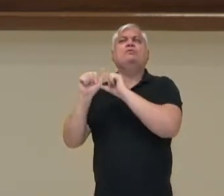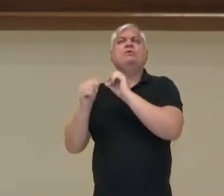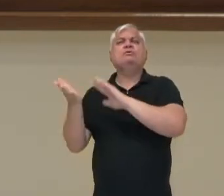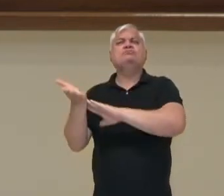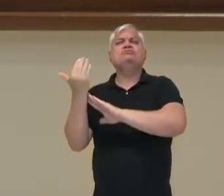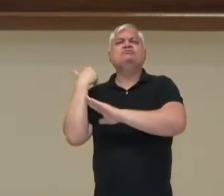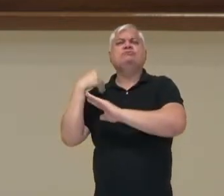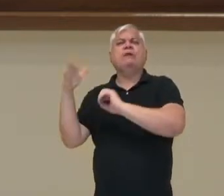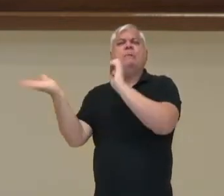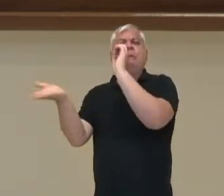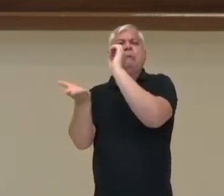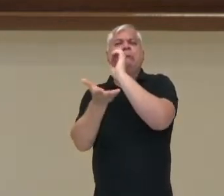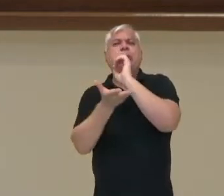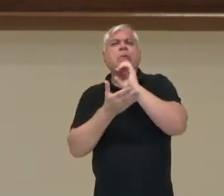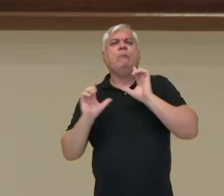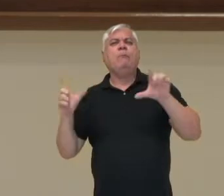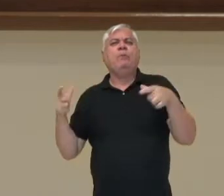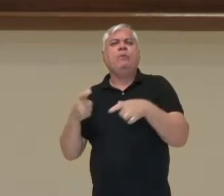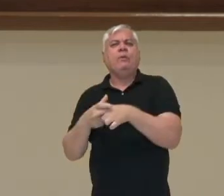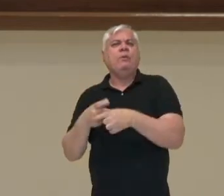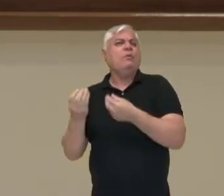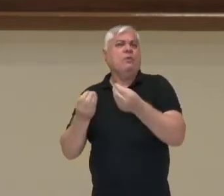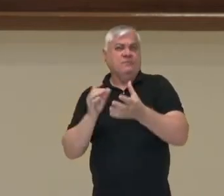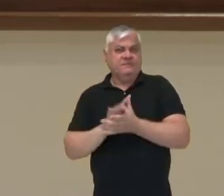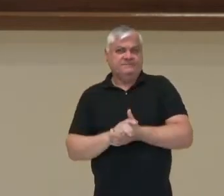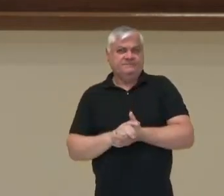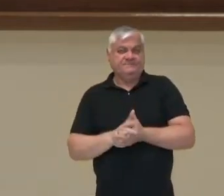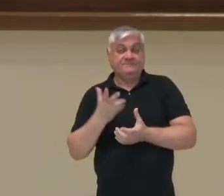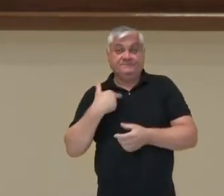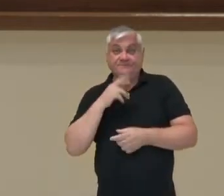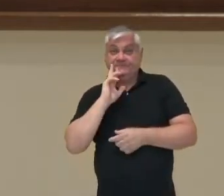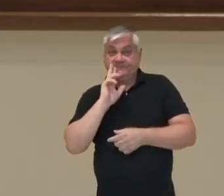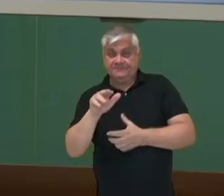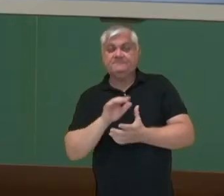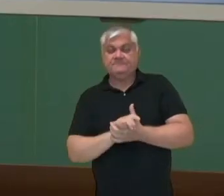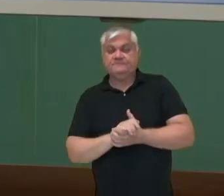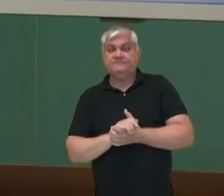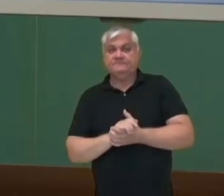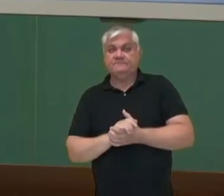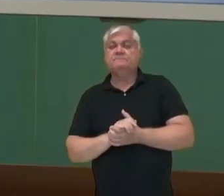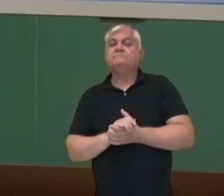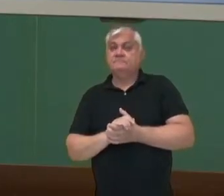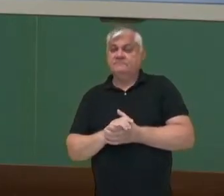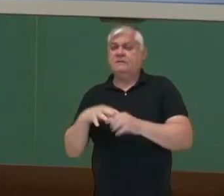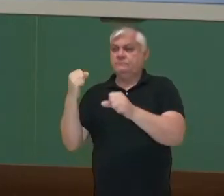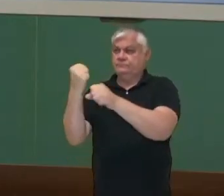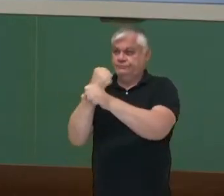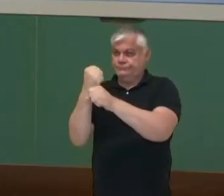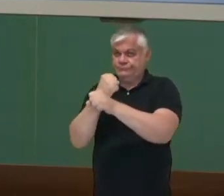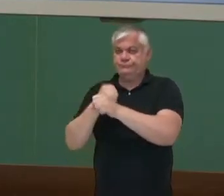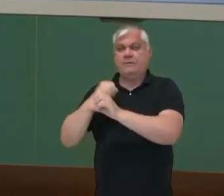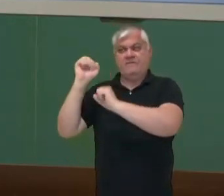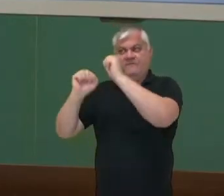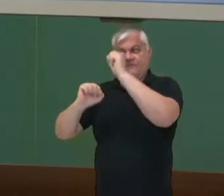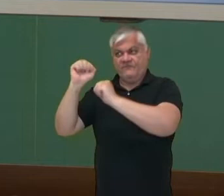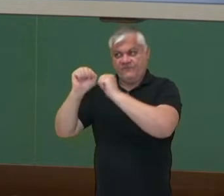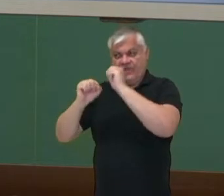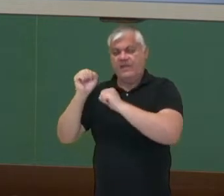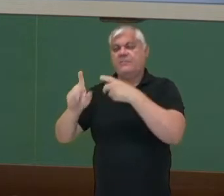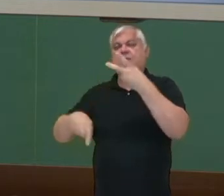vegetação nativa. Então vamos ver como poderia ficar a nossa resposta. Além da urbanização e da industrialização, que são fatores